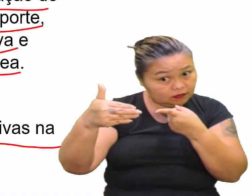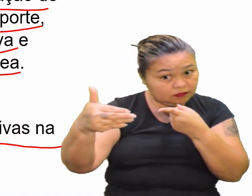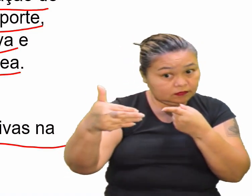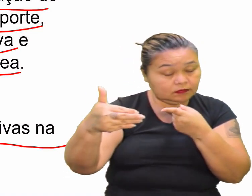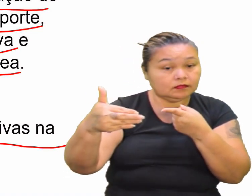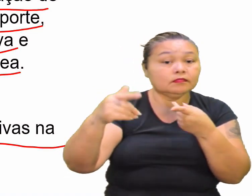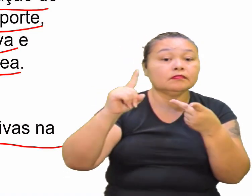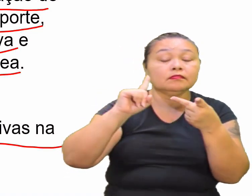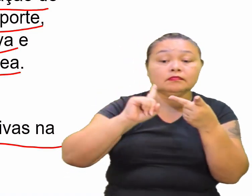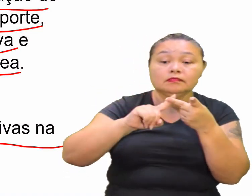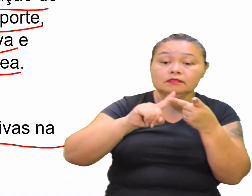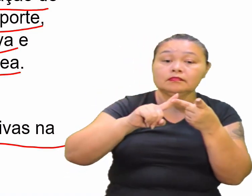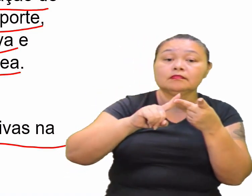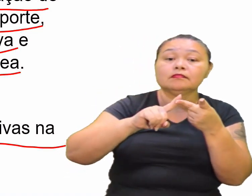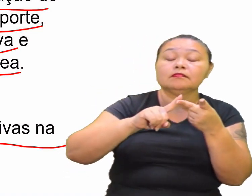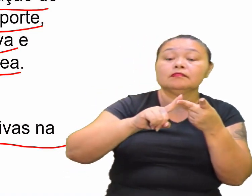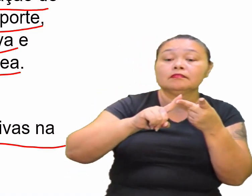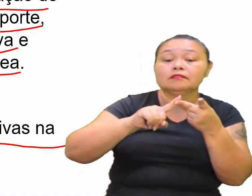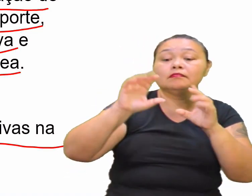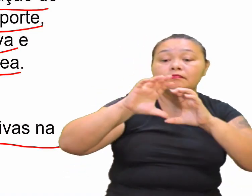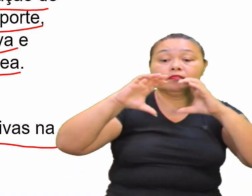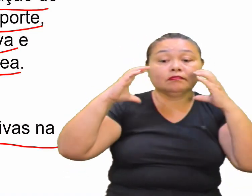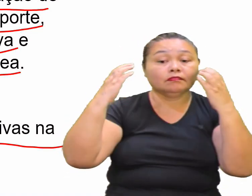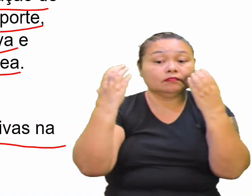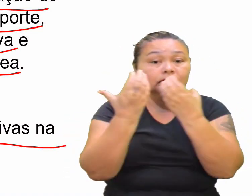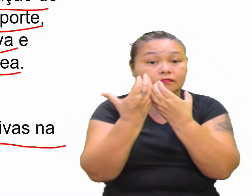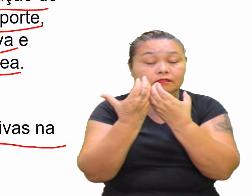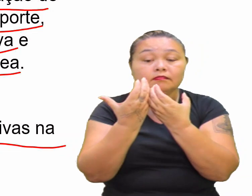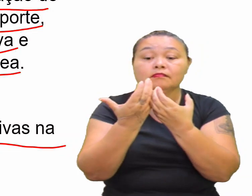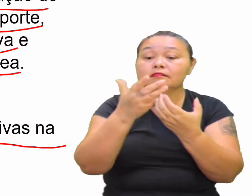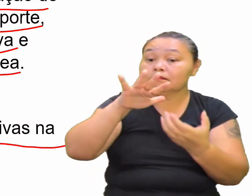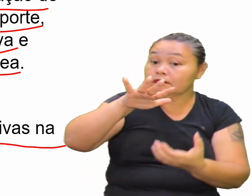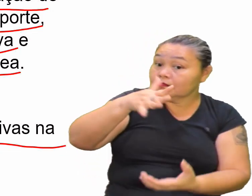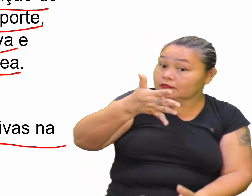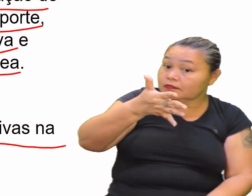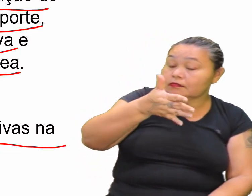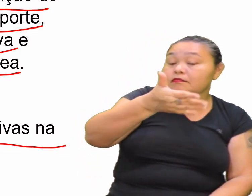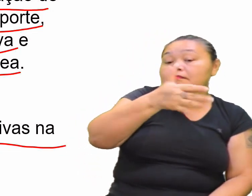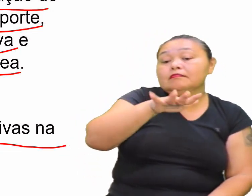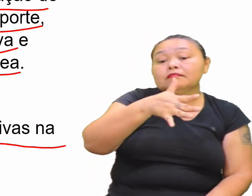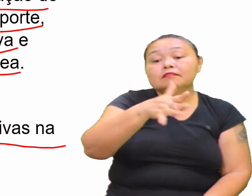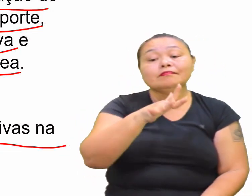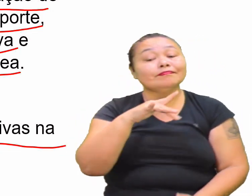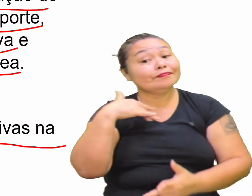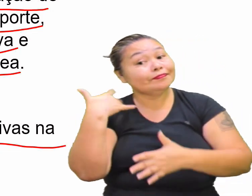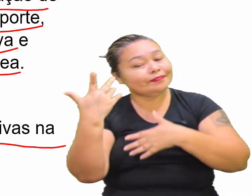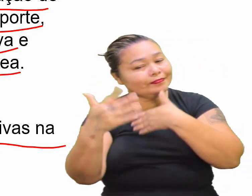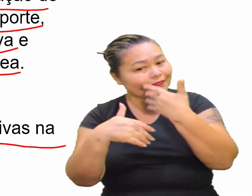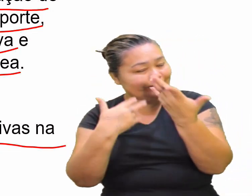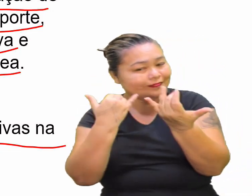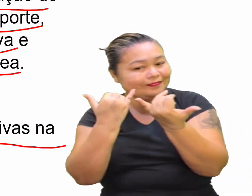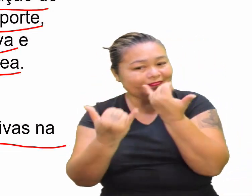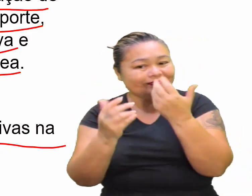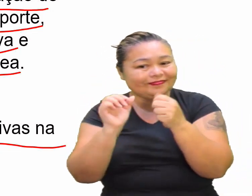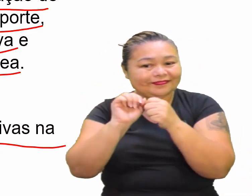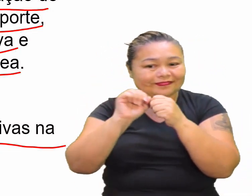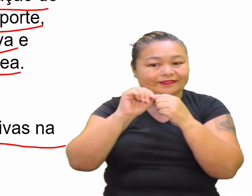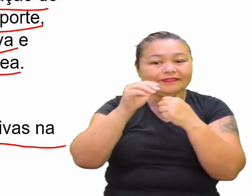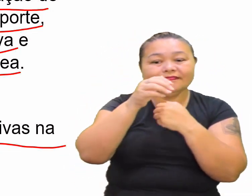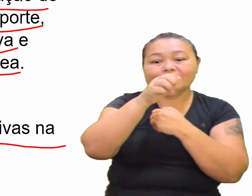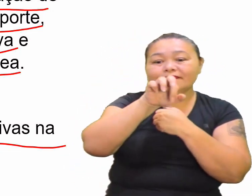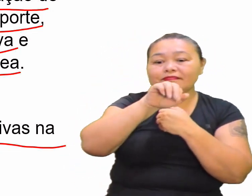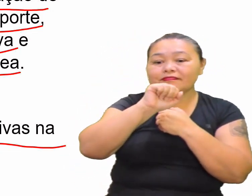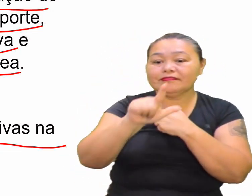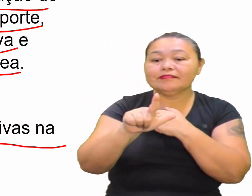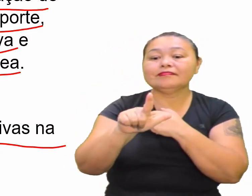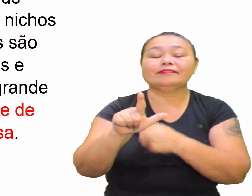Inicial. Amizade. Vamos ver agora a comunidade. Já vimos a comunidade intermediária, que já seria o namoro, a fase seral. Né?